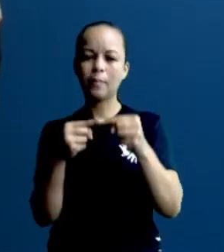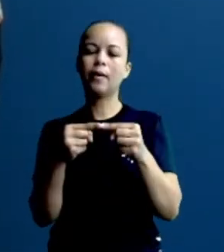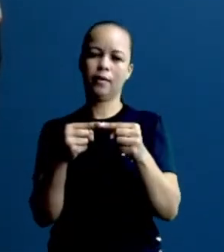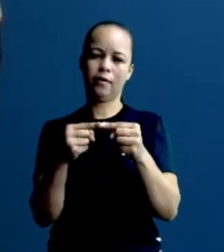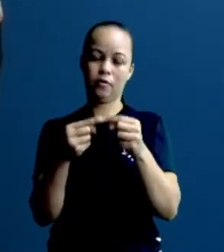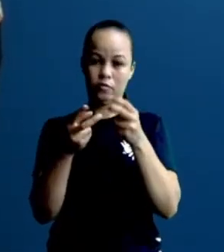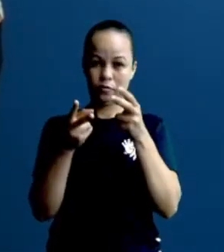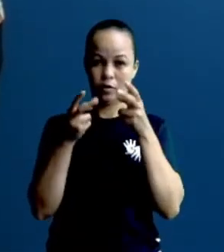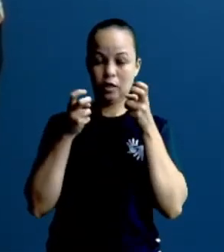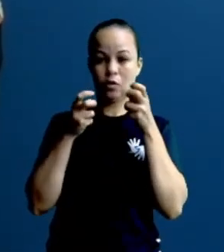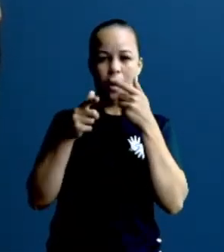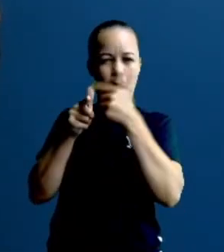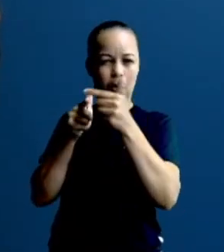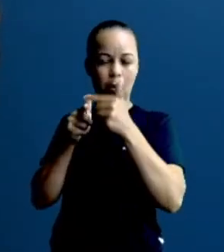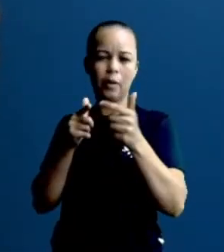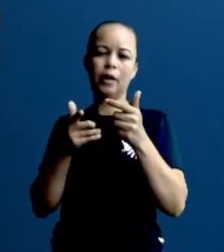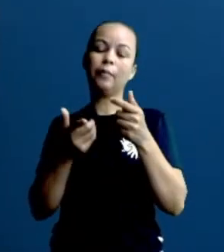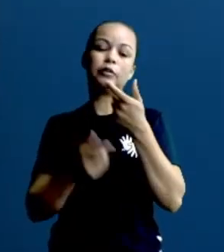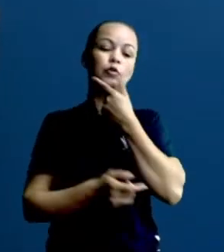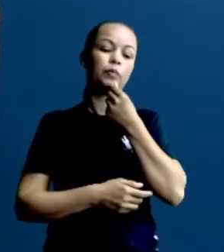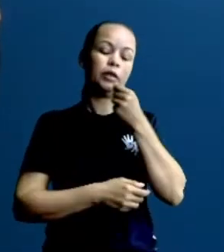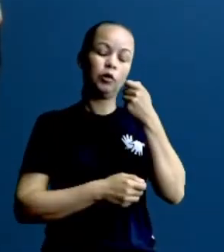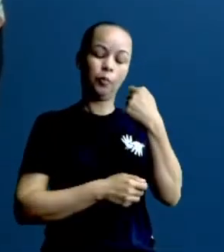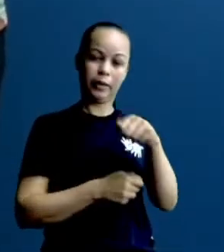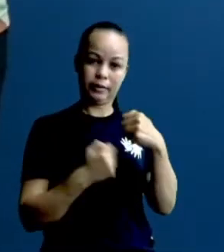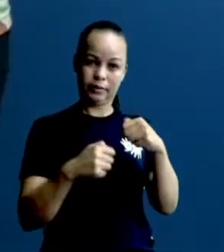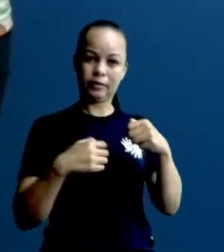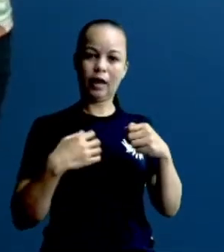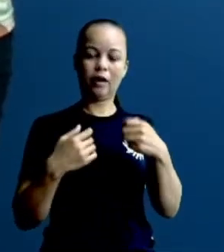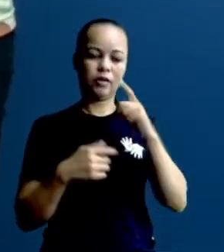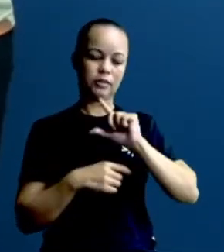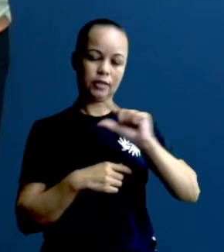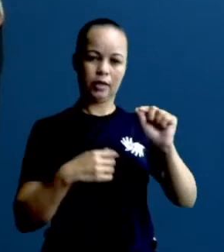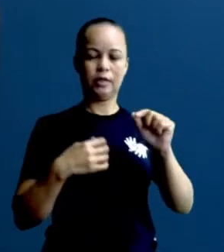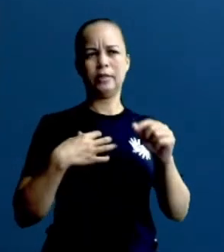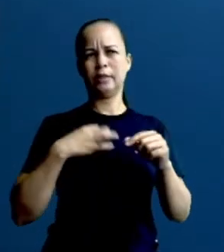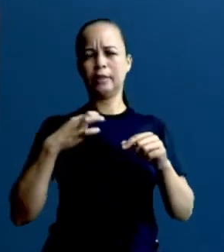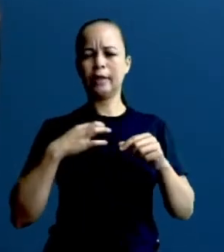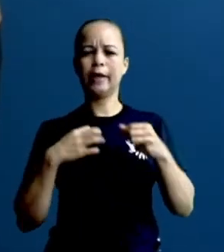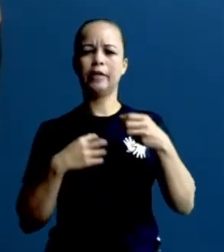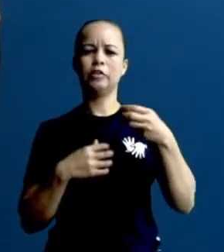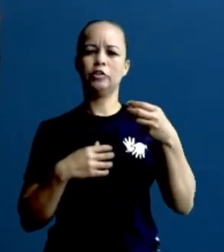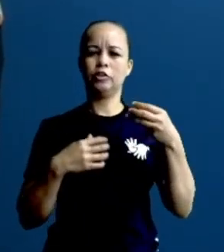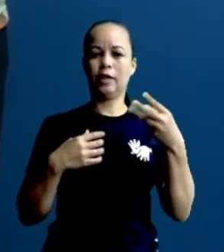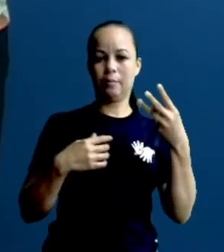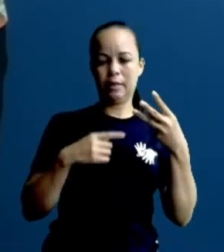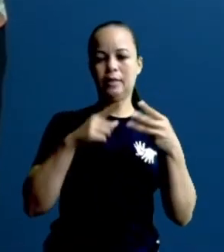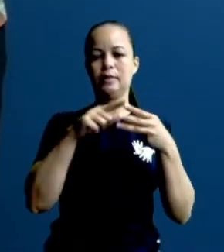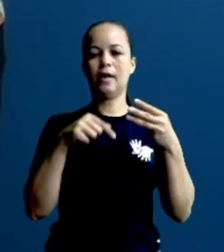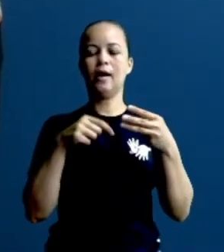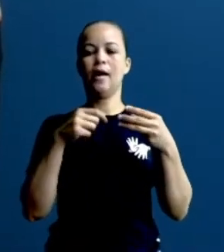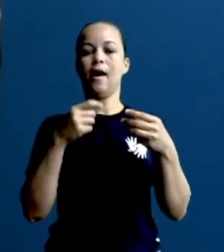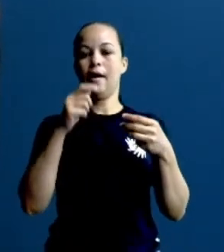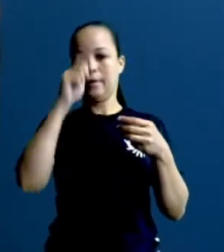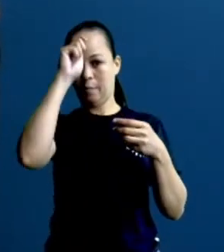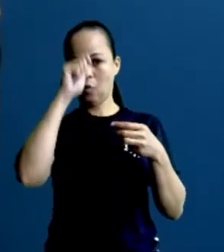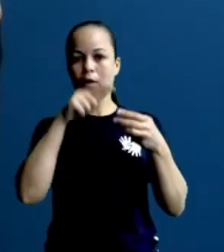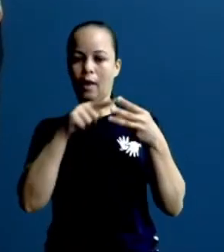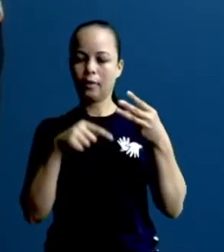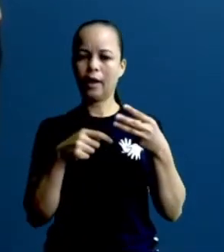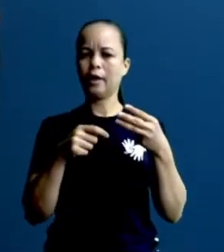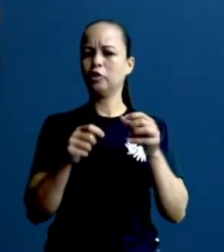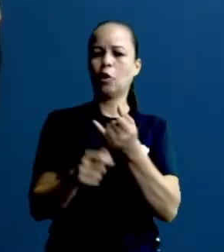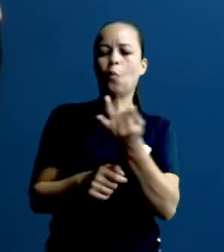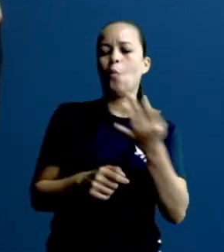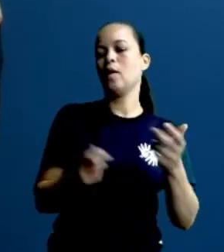né? Viram lá o problema do menino que precisava sair ele tinha 3 camisetas, 3 bonés, e eu tive ali quantas